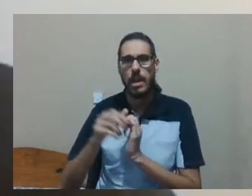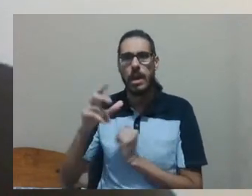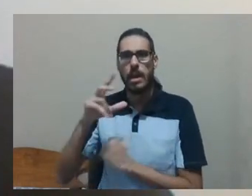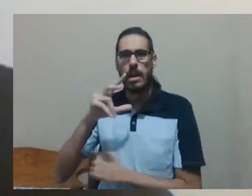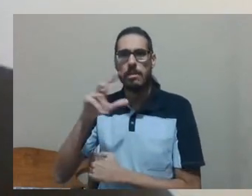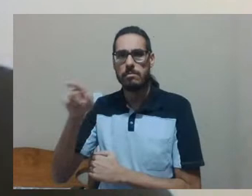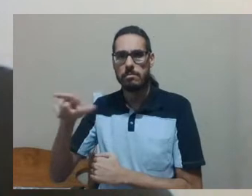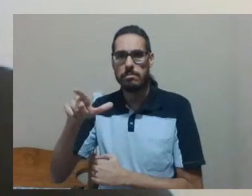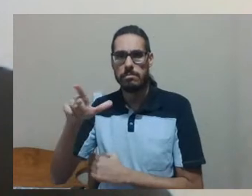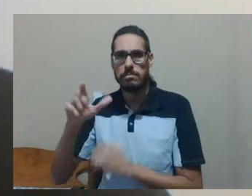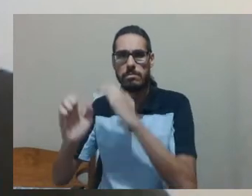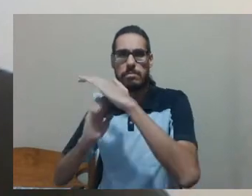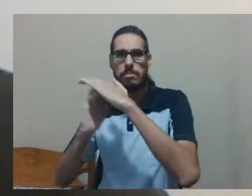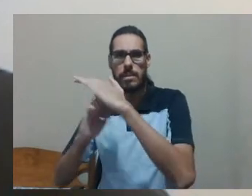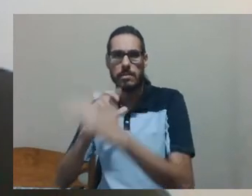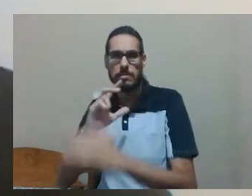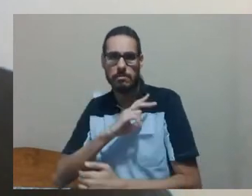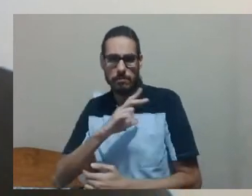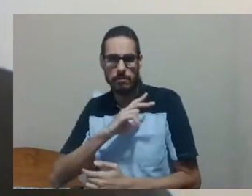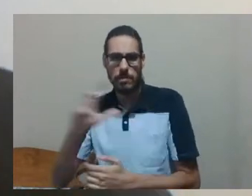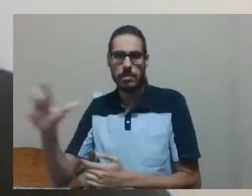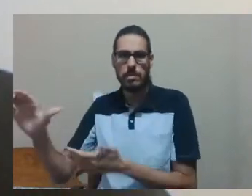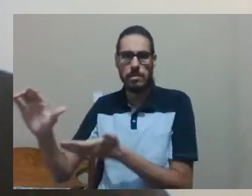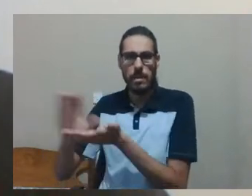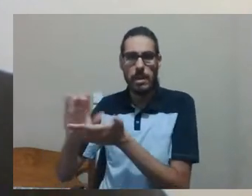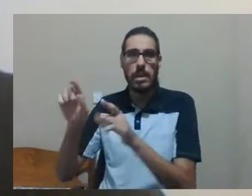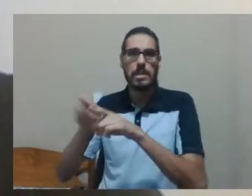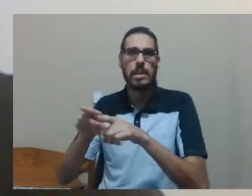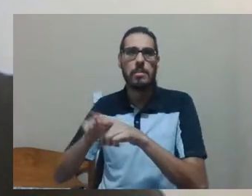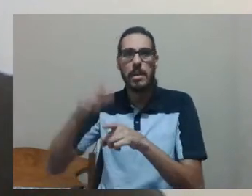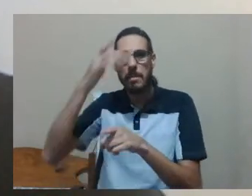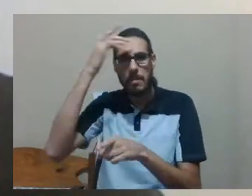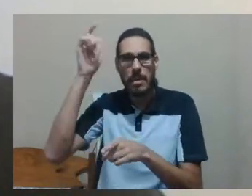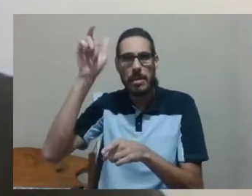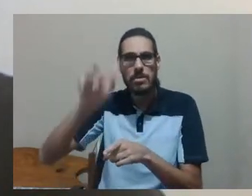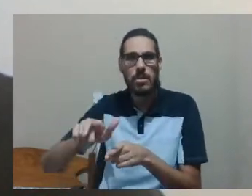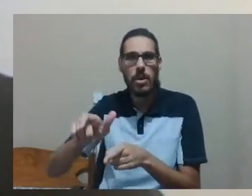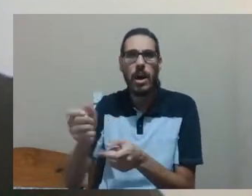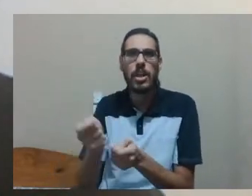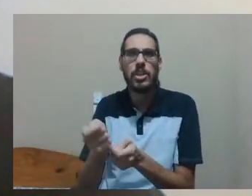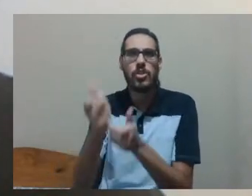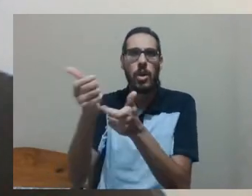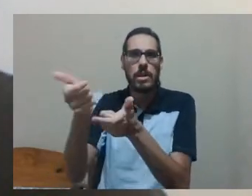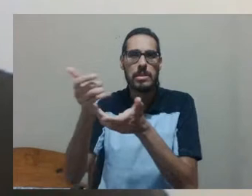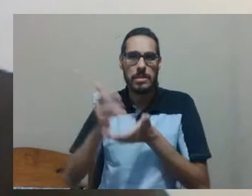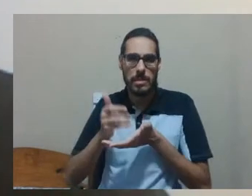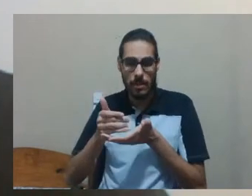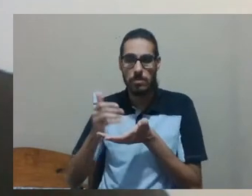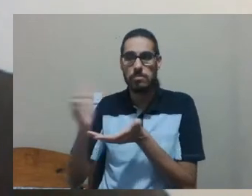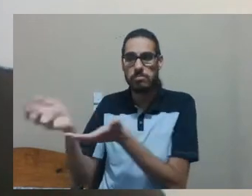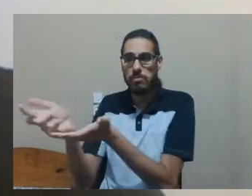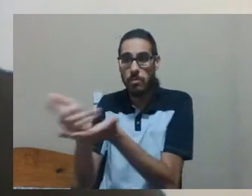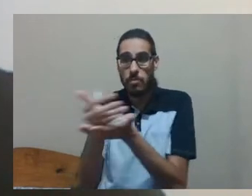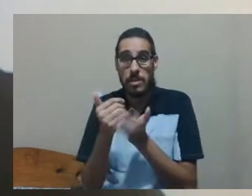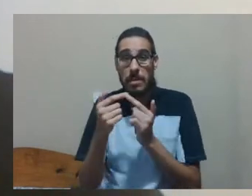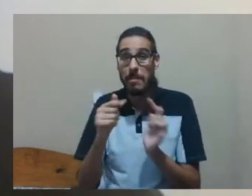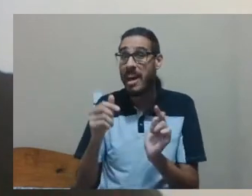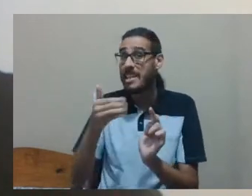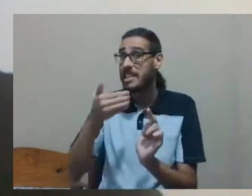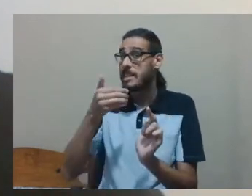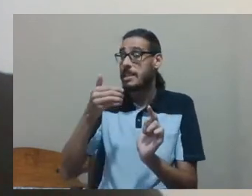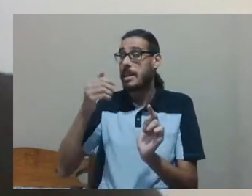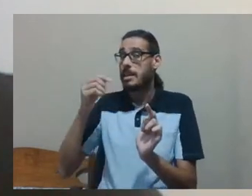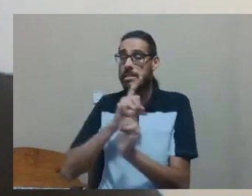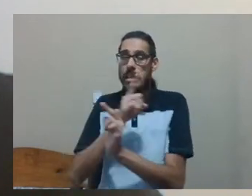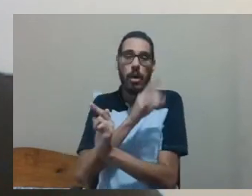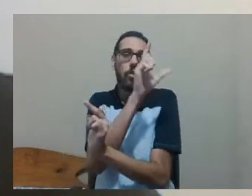e doações de pessoas físicas de forma que não sejam diminuídos os recursos federais? E como possibilitar acesso